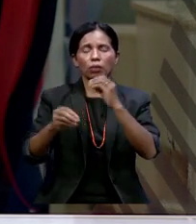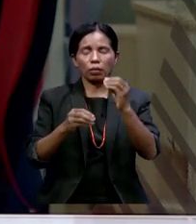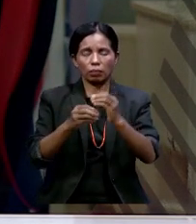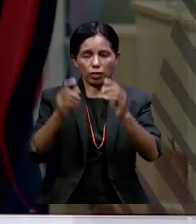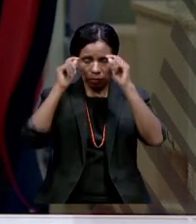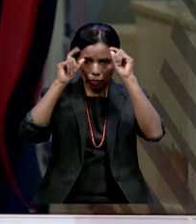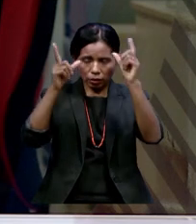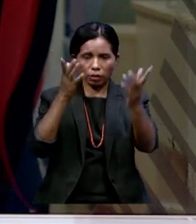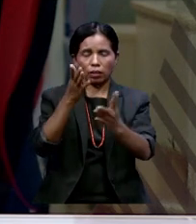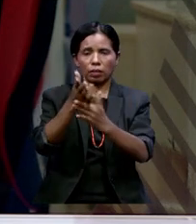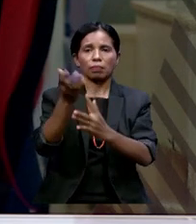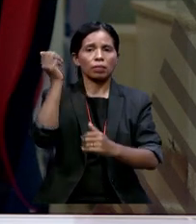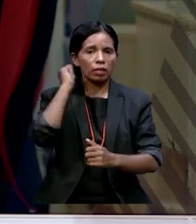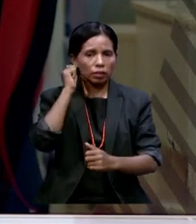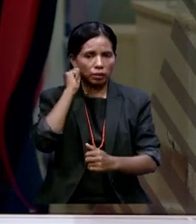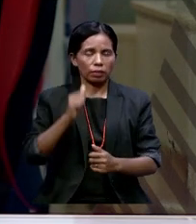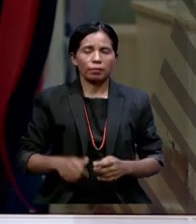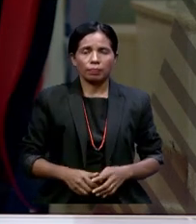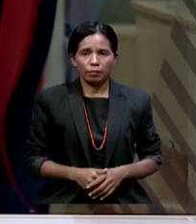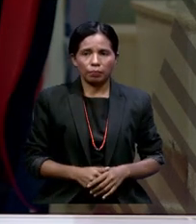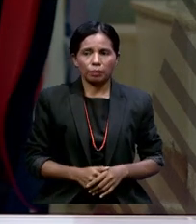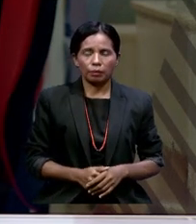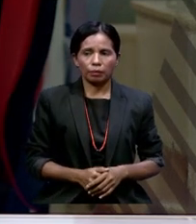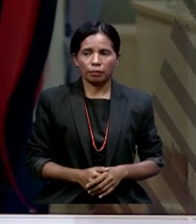Timor-Leste nian ba ASEAN.